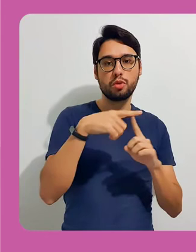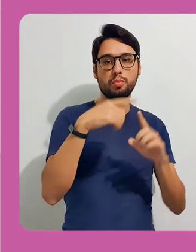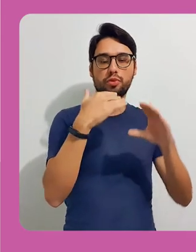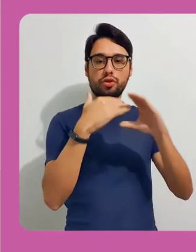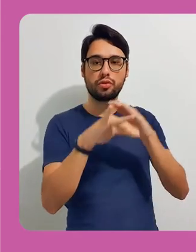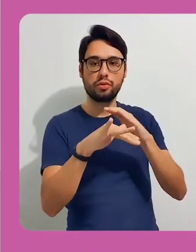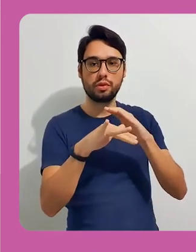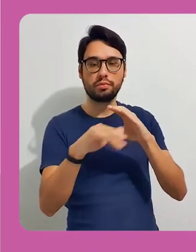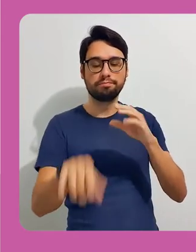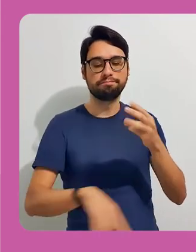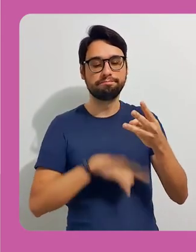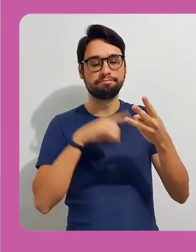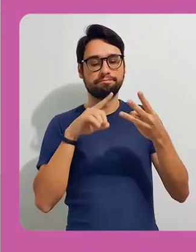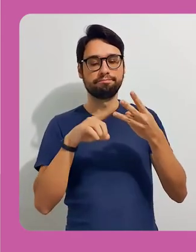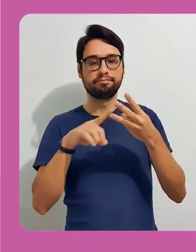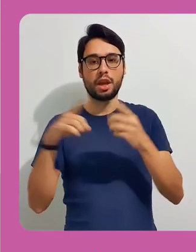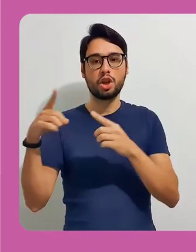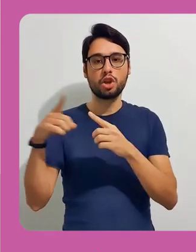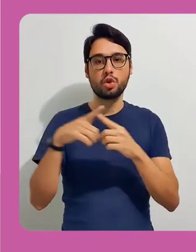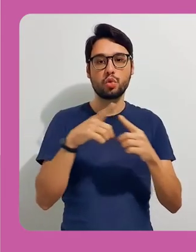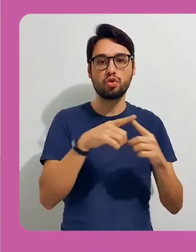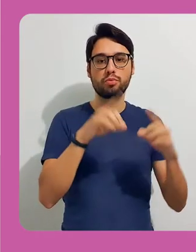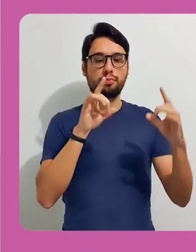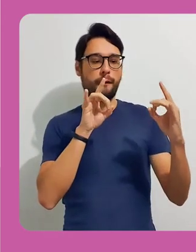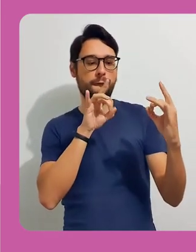tipo de feedback e